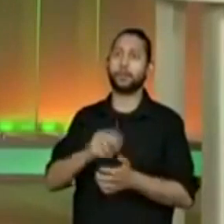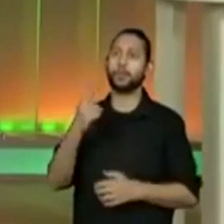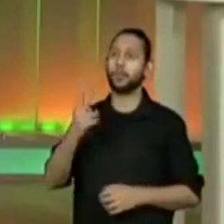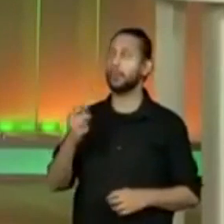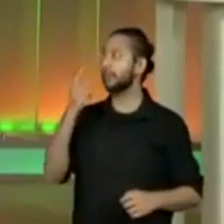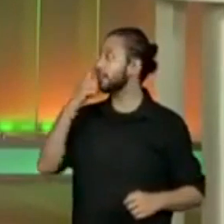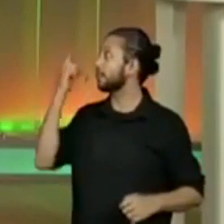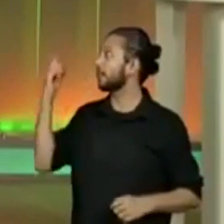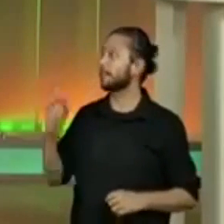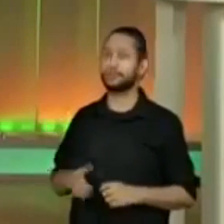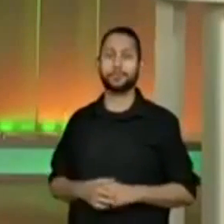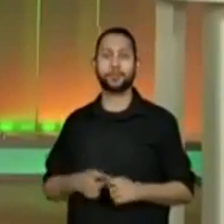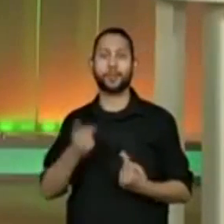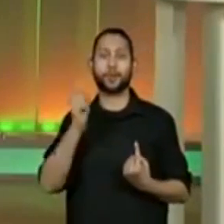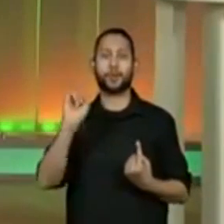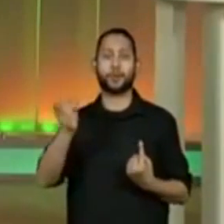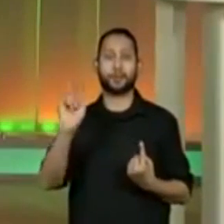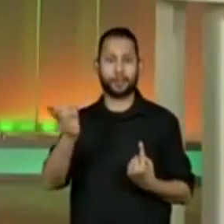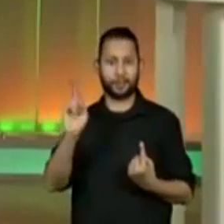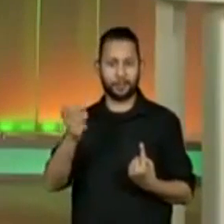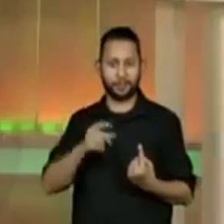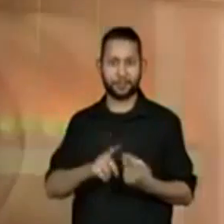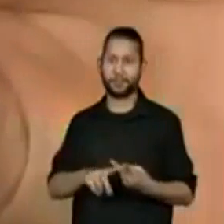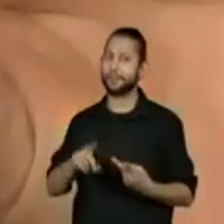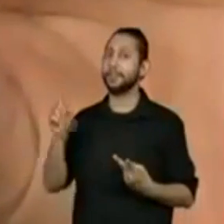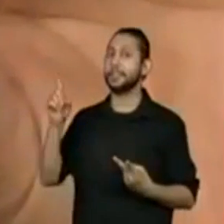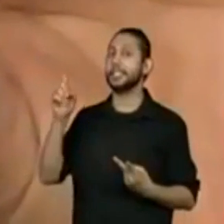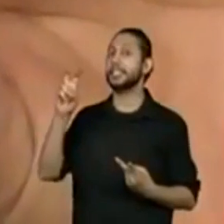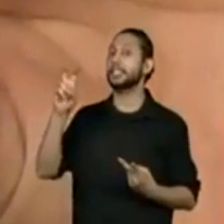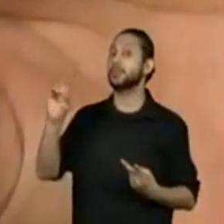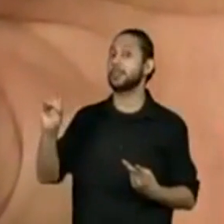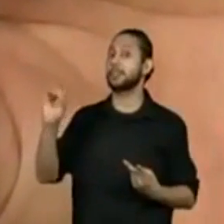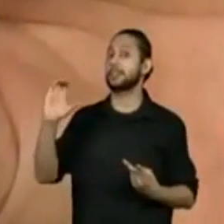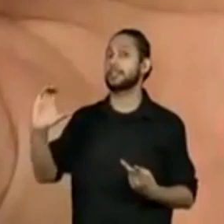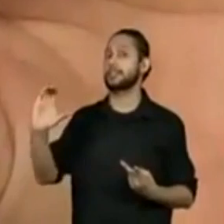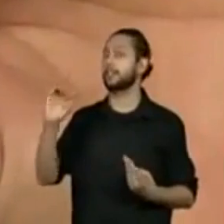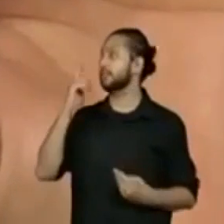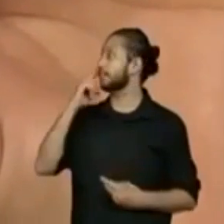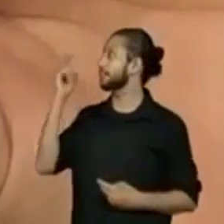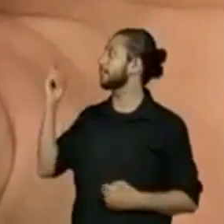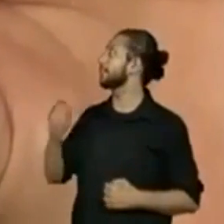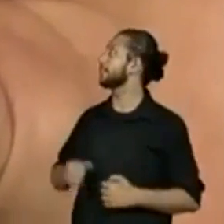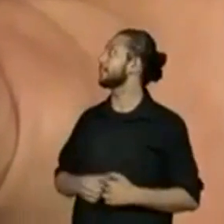Essa daqui é de R$1 e essa de 50 centavos,